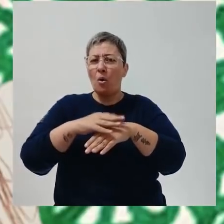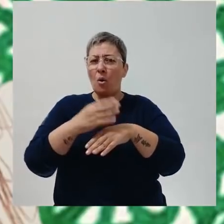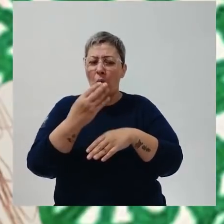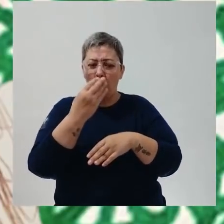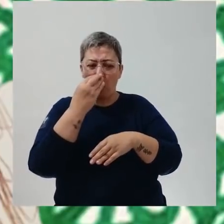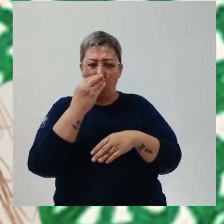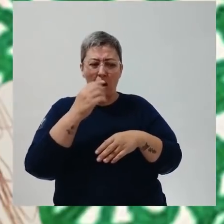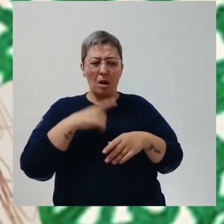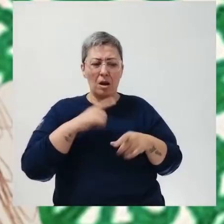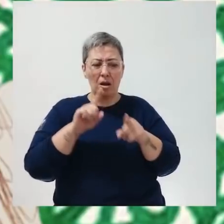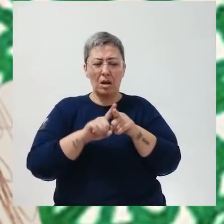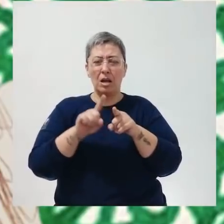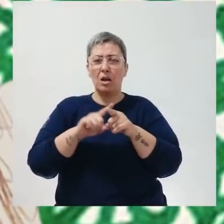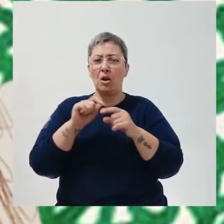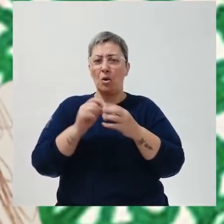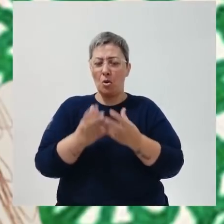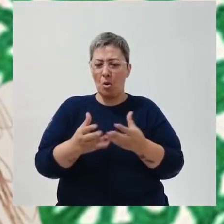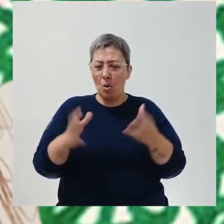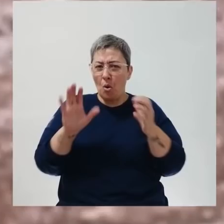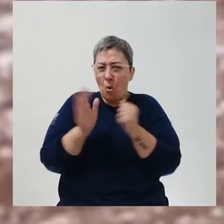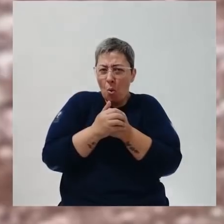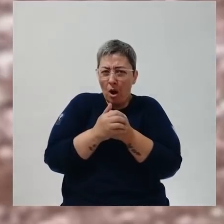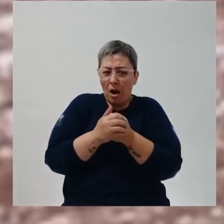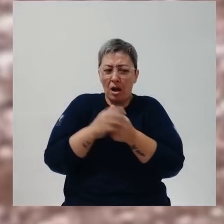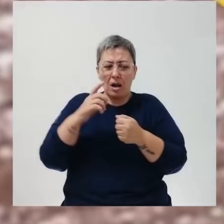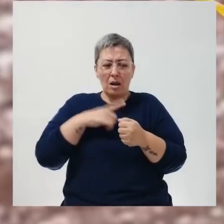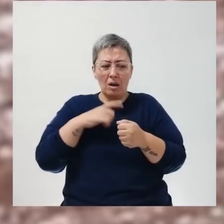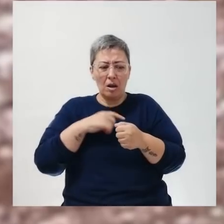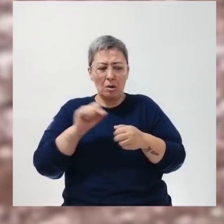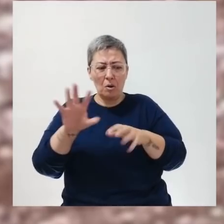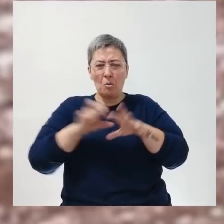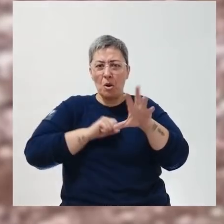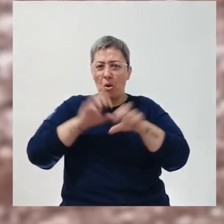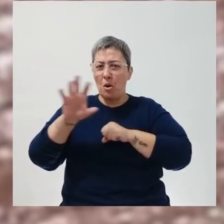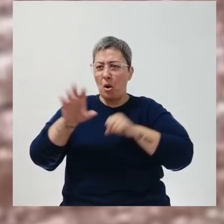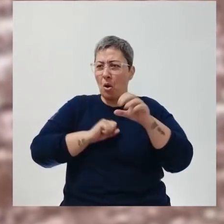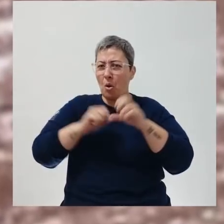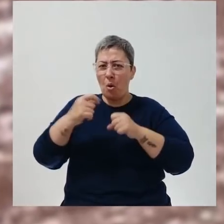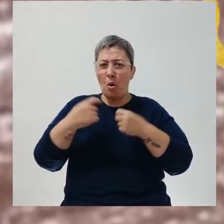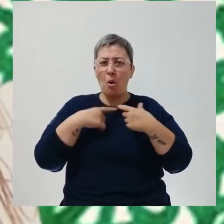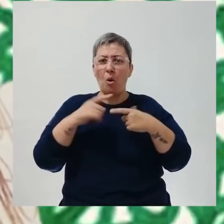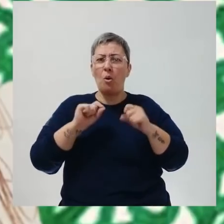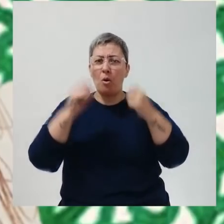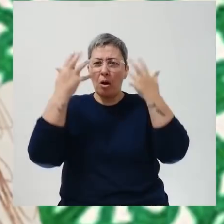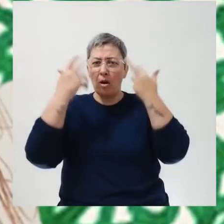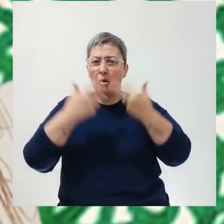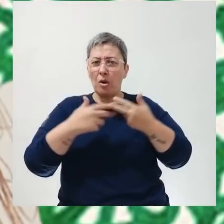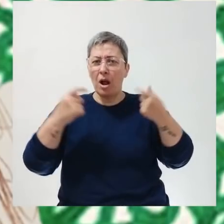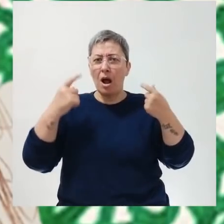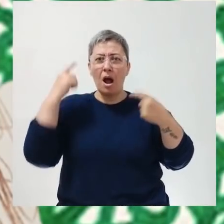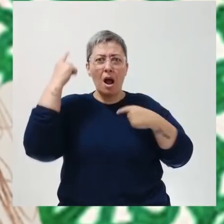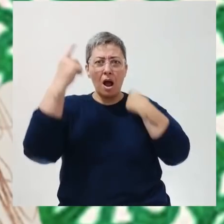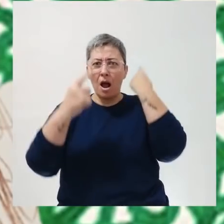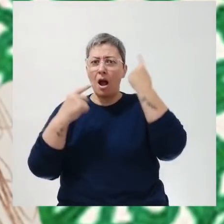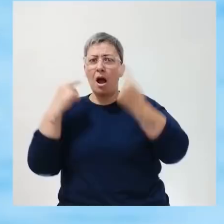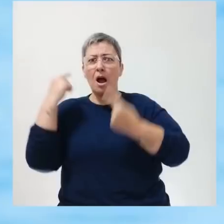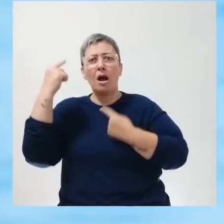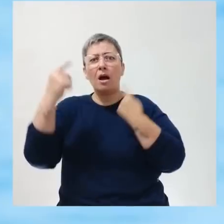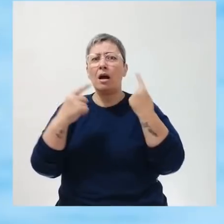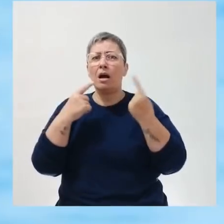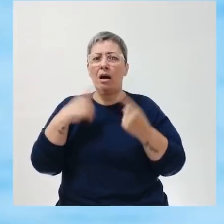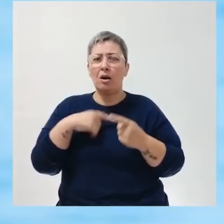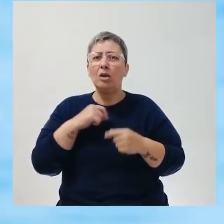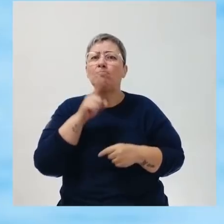se esconda no seu ninho. Pega todos os animais. É uma loucura!